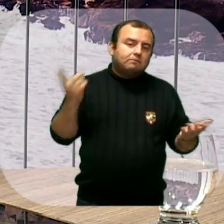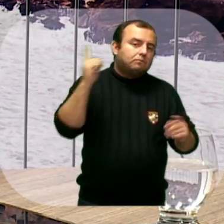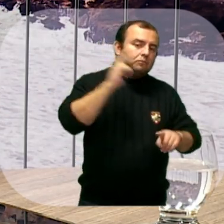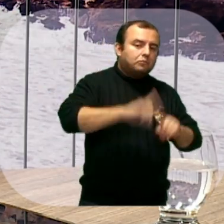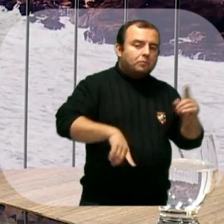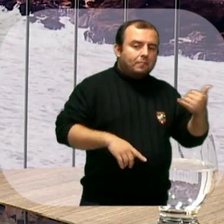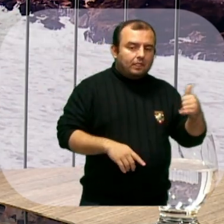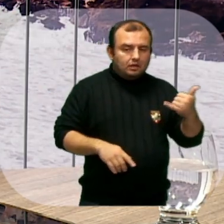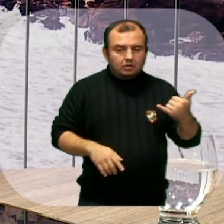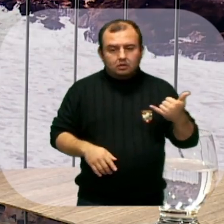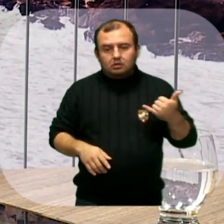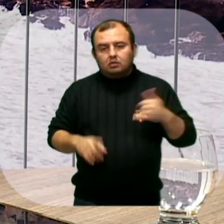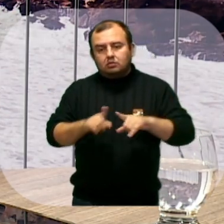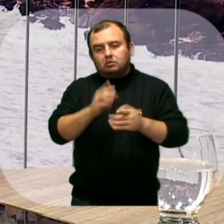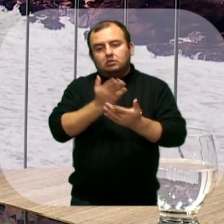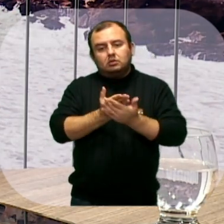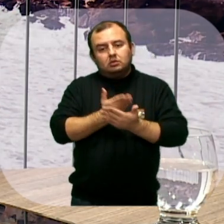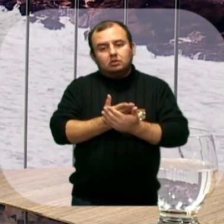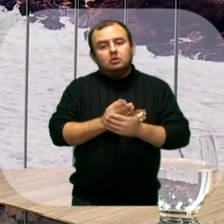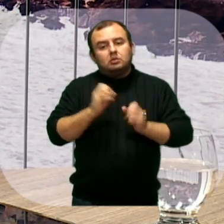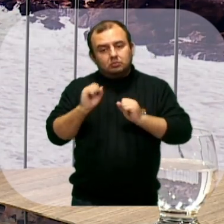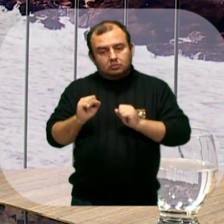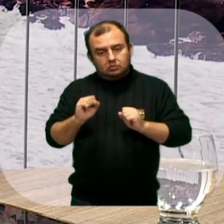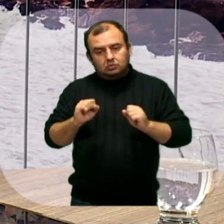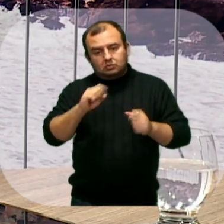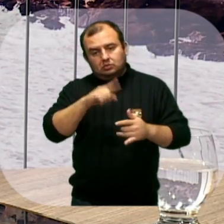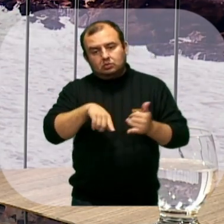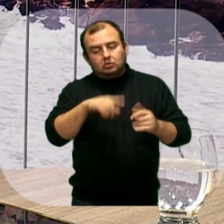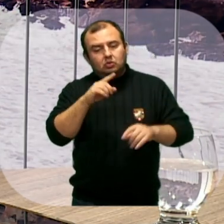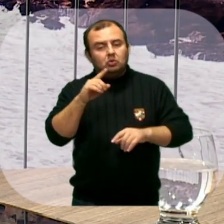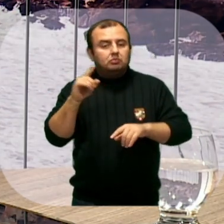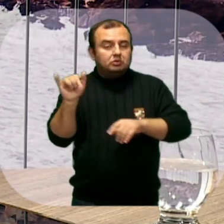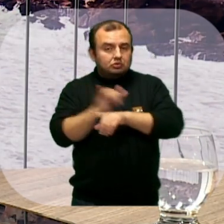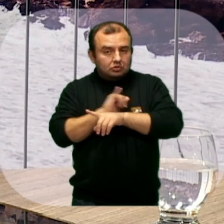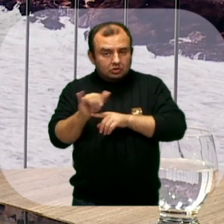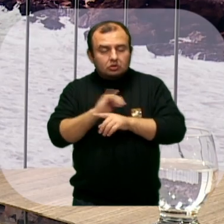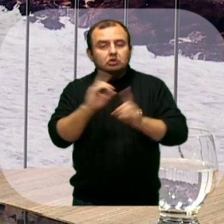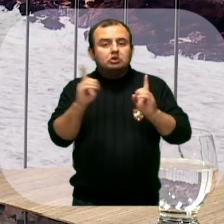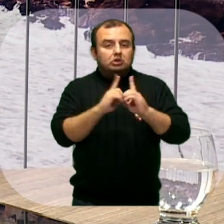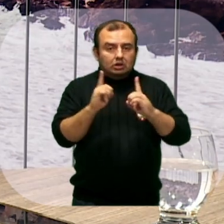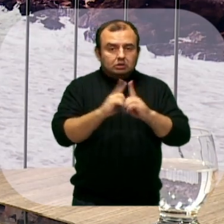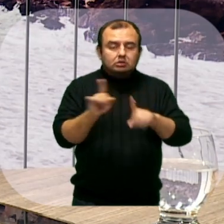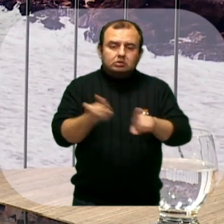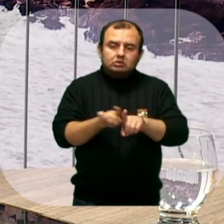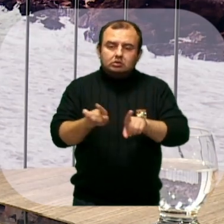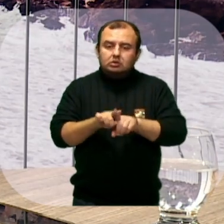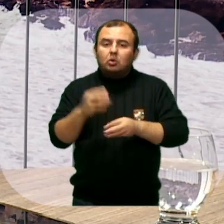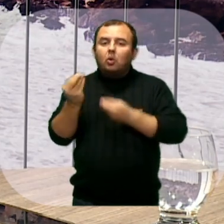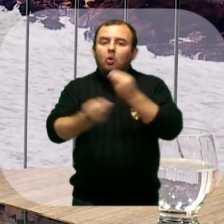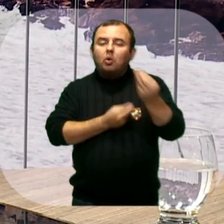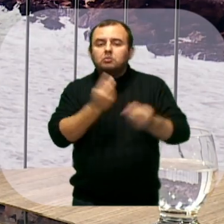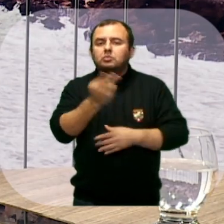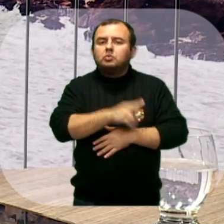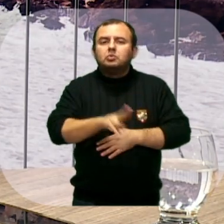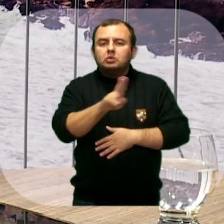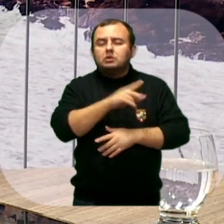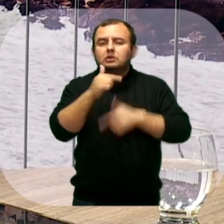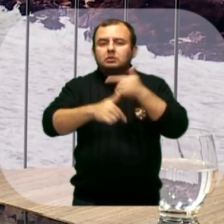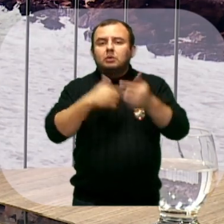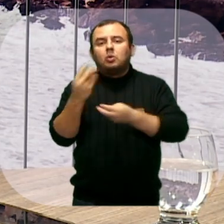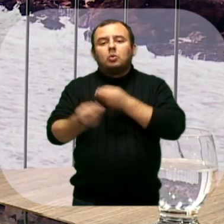pode usar o celular para uma aula. Não, pode ser um recurso didático. De repente, é da maneira com que você vai